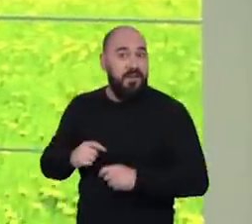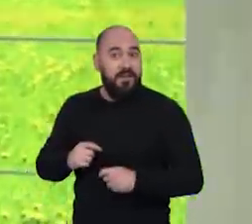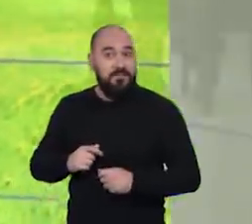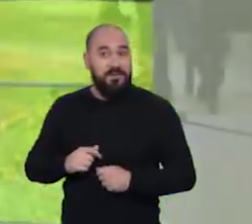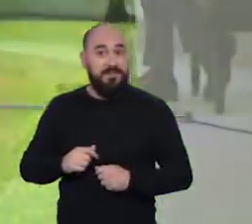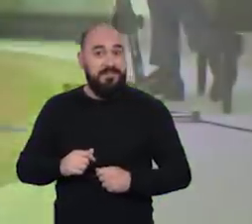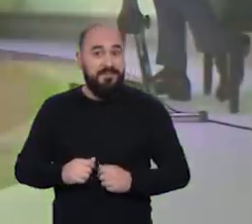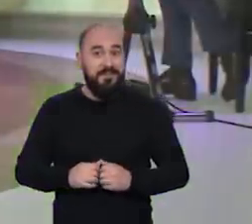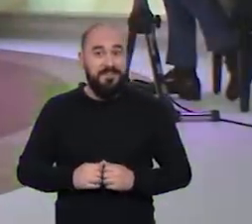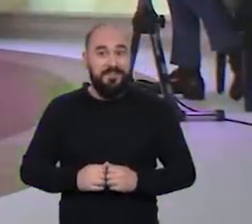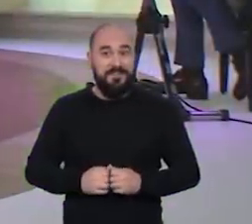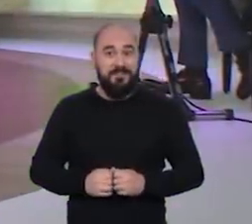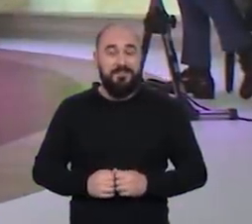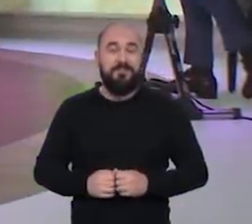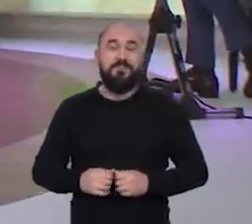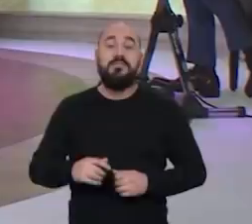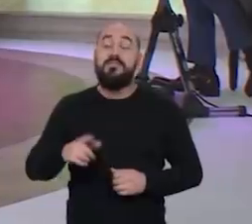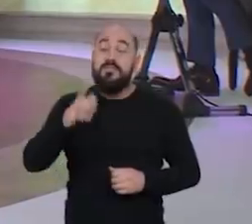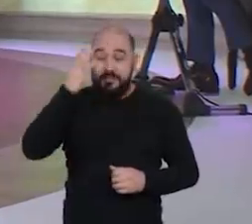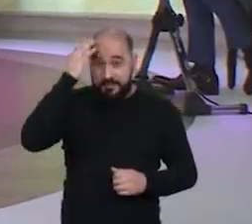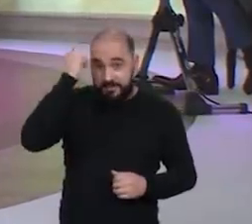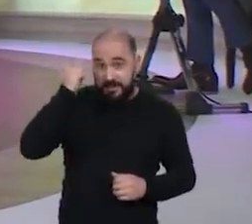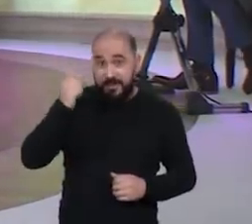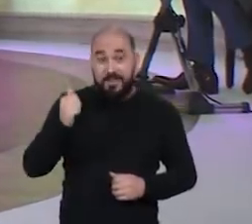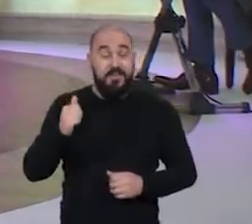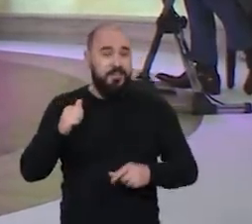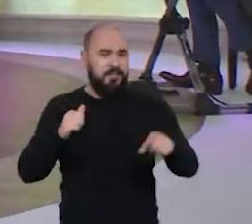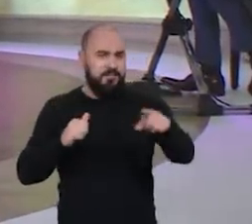viu. Como que eu iria te